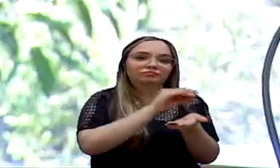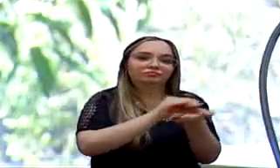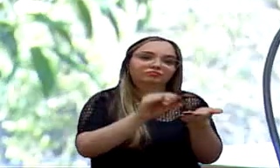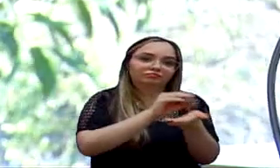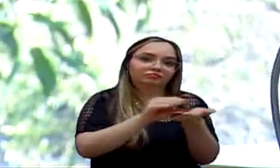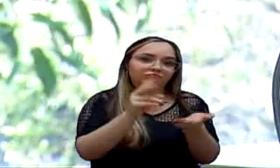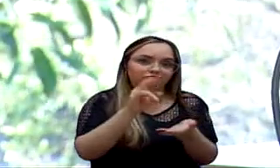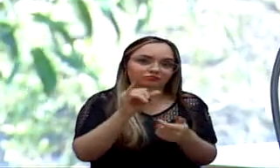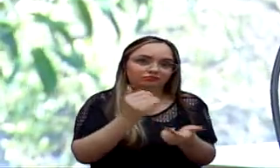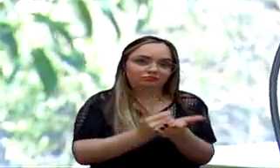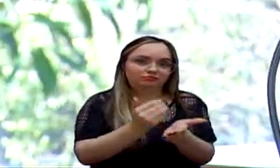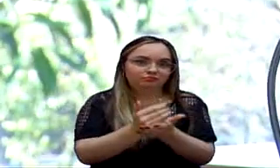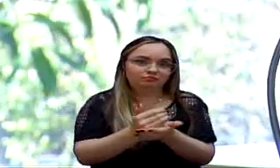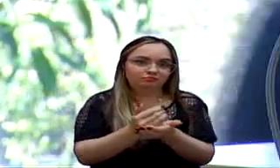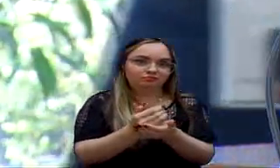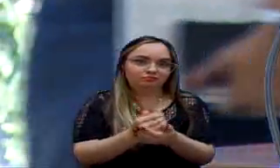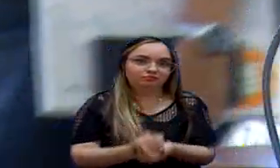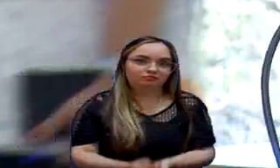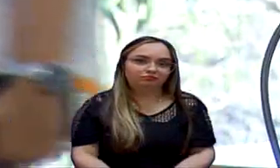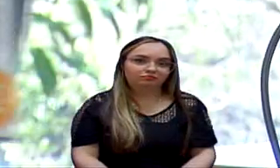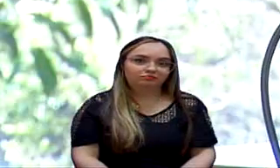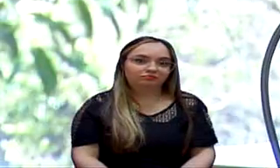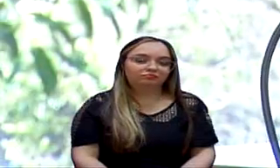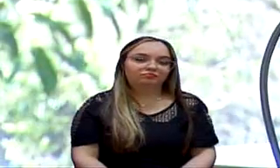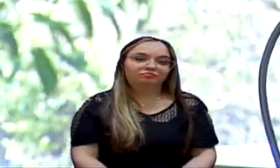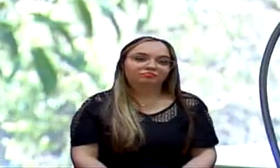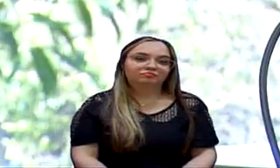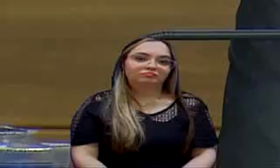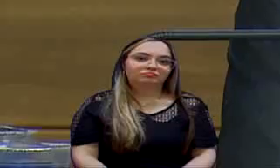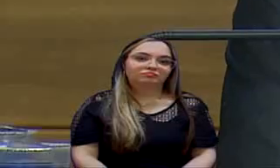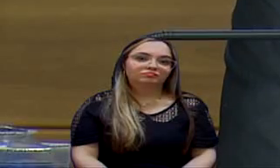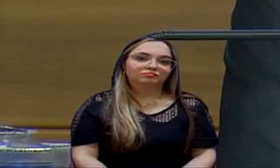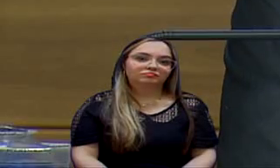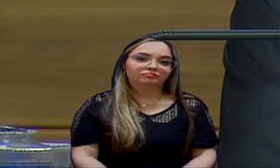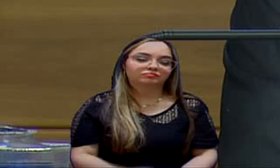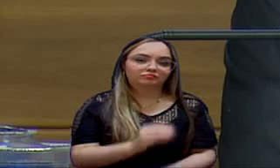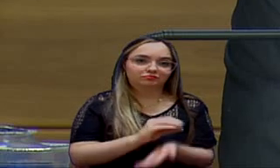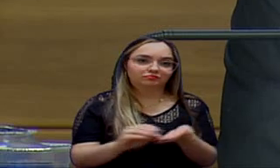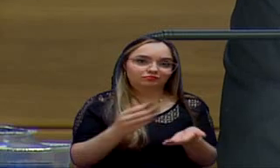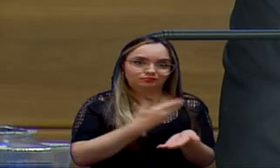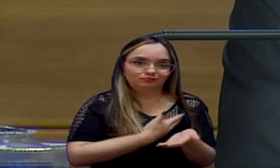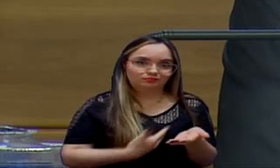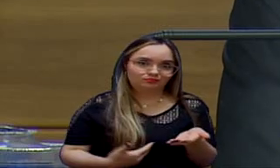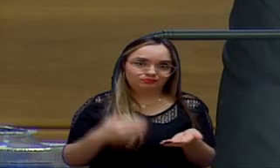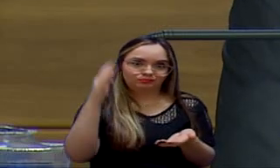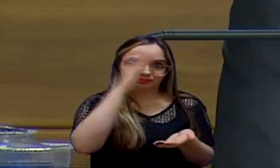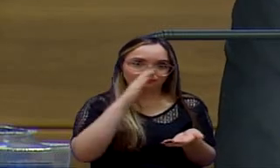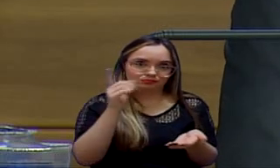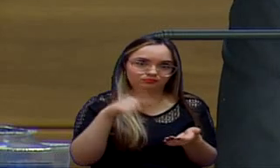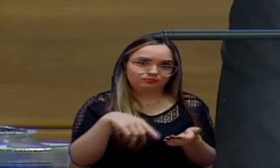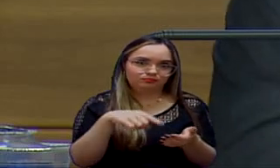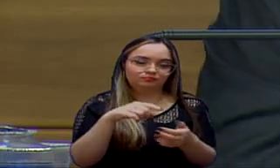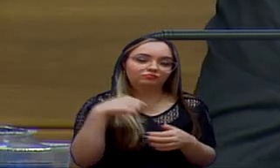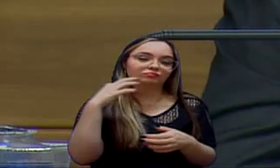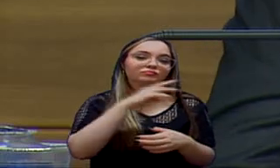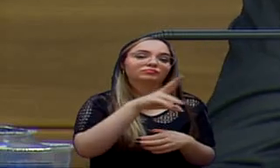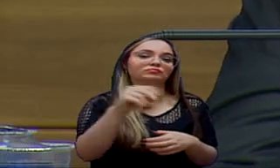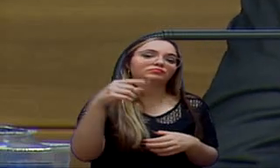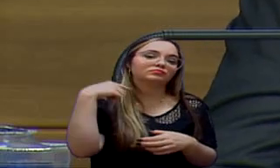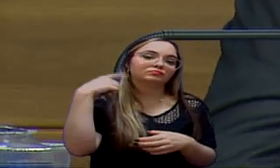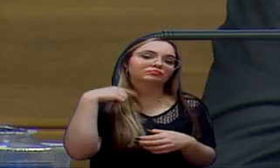e não sei se vieram das emendas do governo federal emendas parmentar